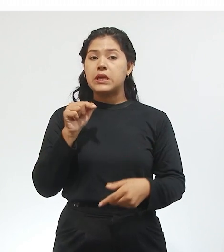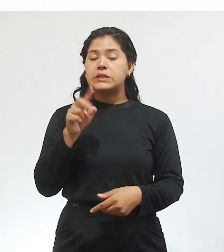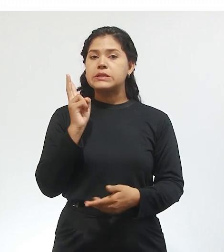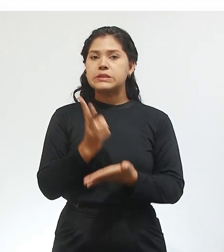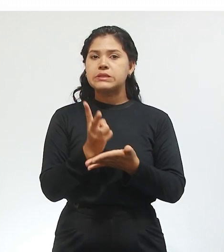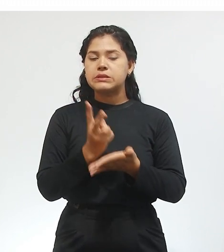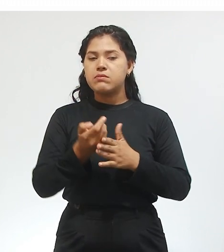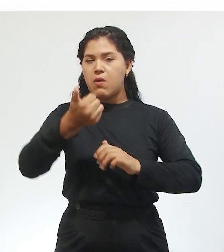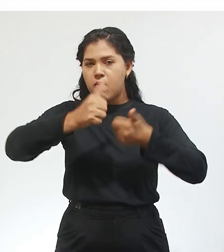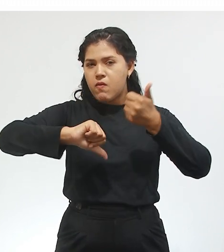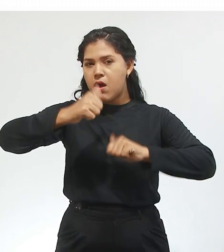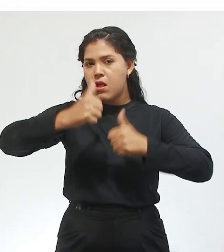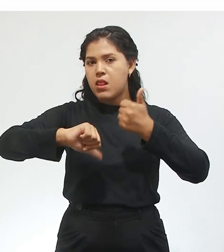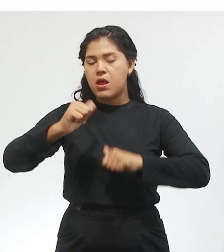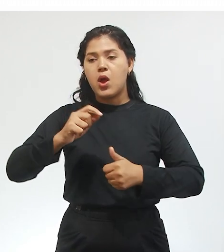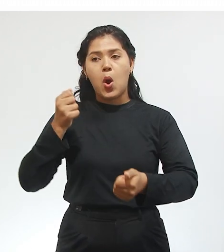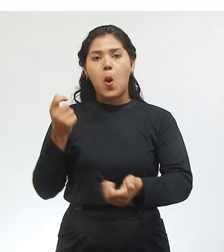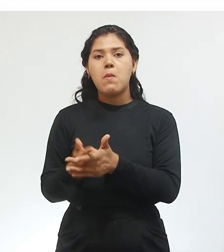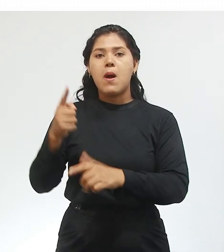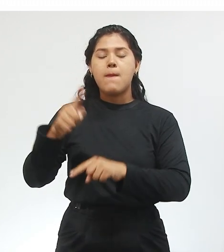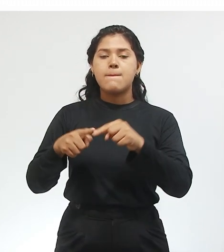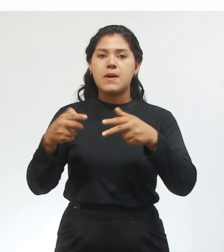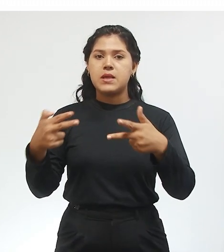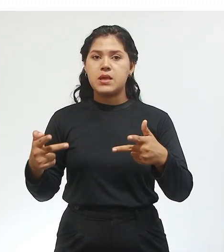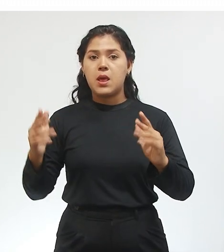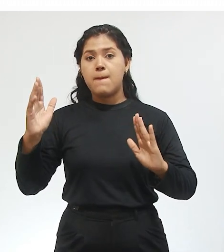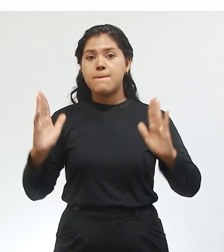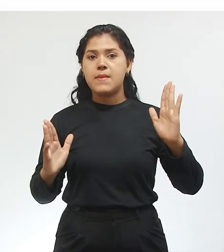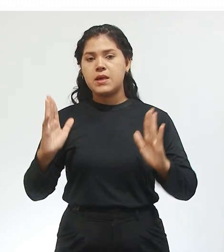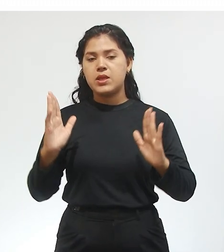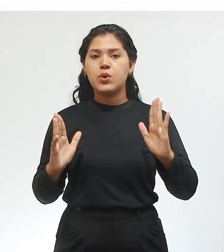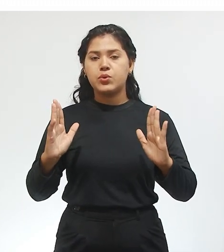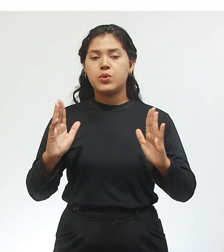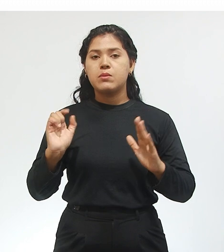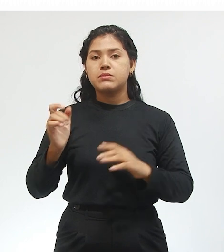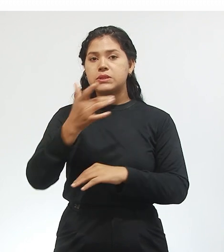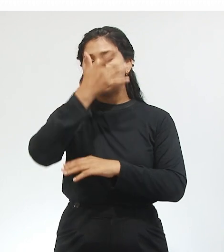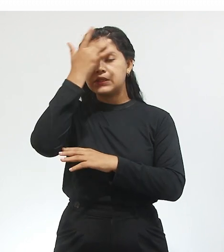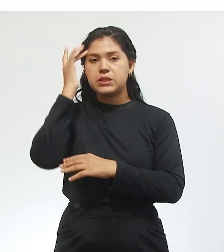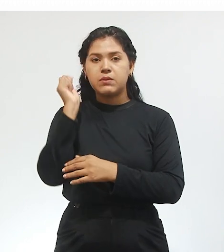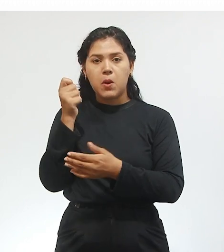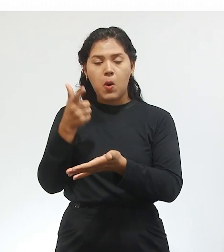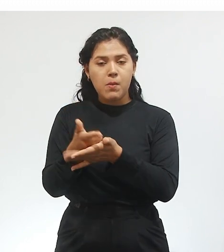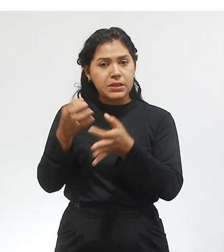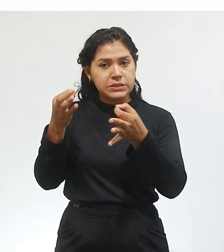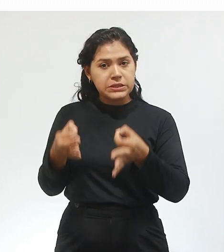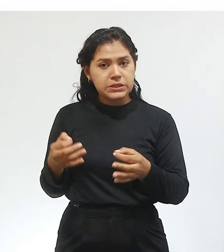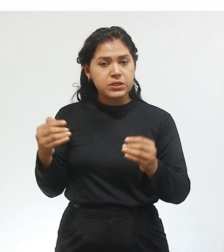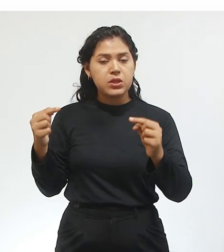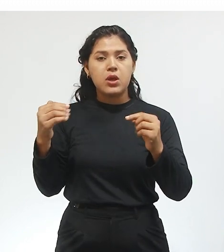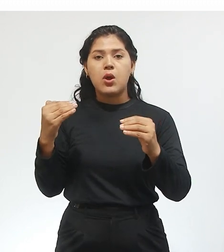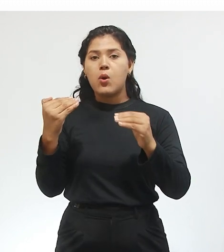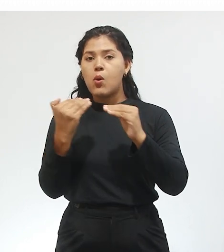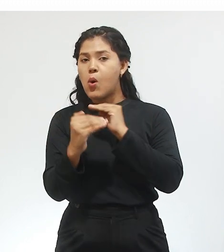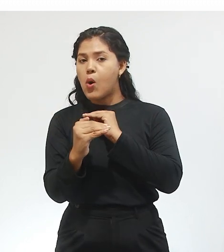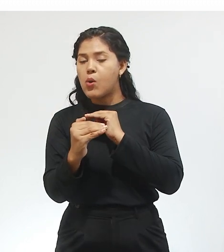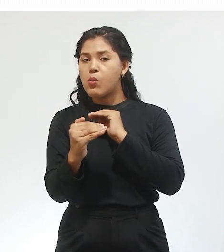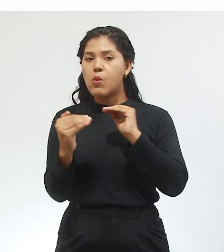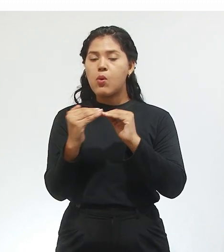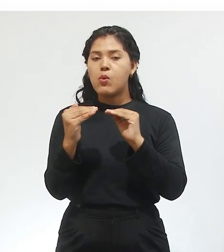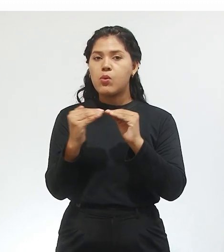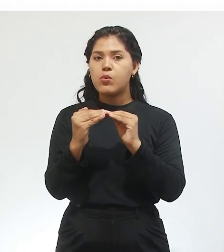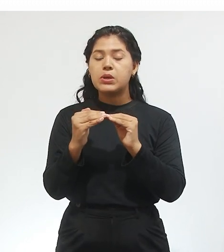a empresa ela vai comprar mercadoria a prazo. Então, está ali o fornecedor para fornecer essa mercadoria, mas antes ele tem que saber se a empresa